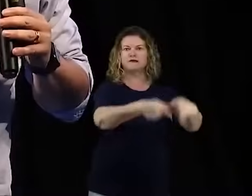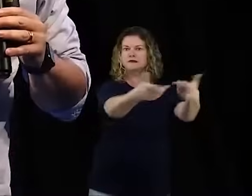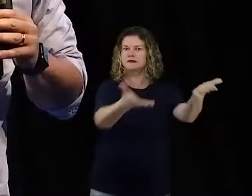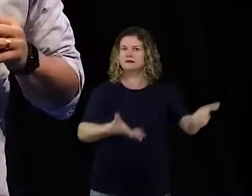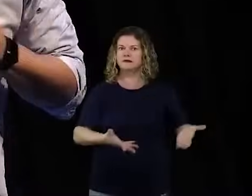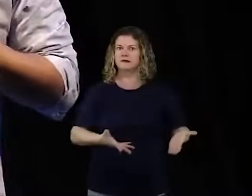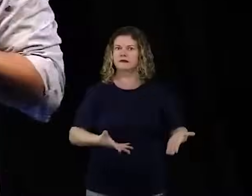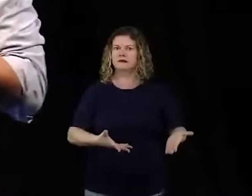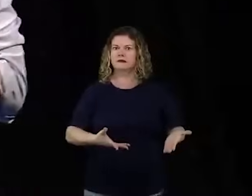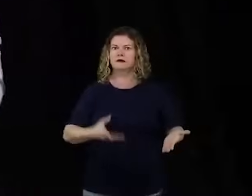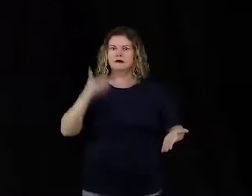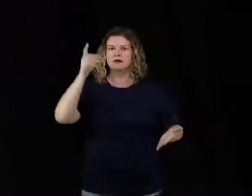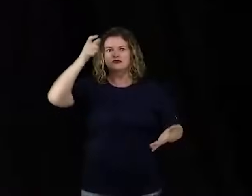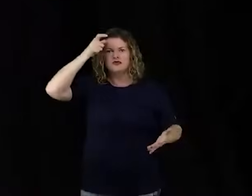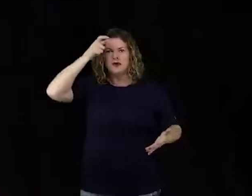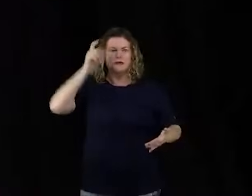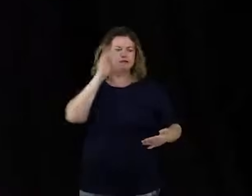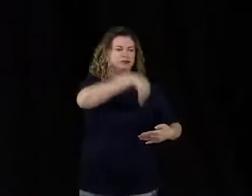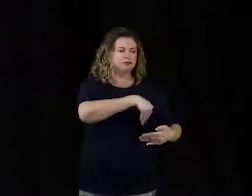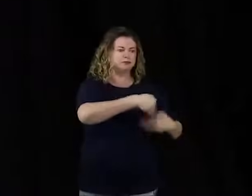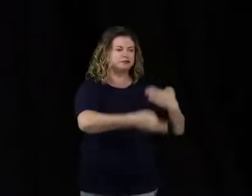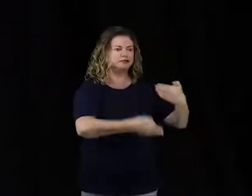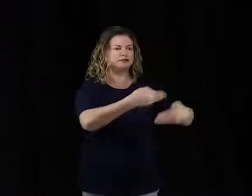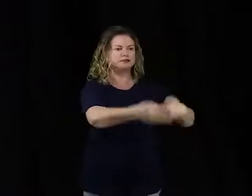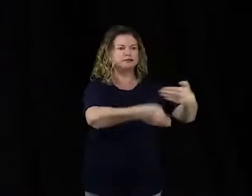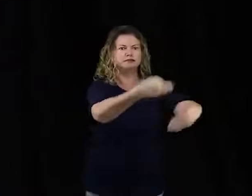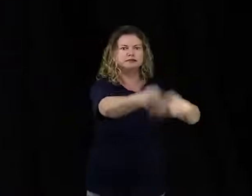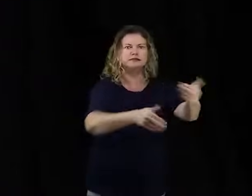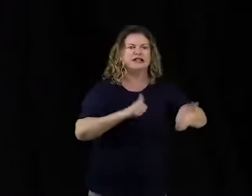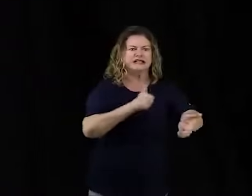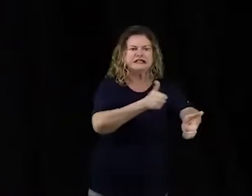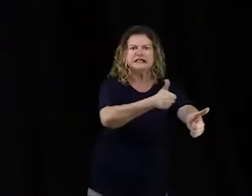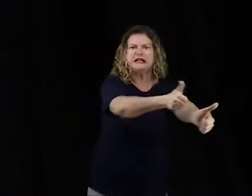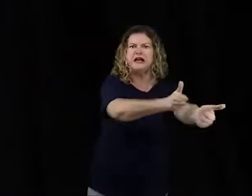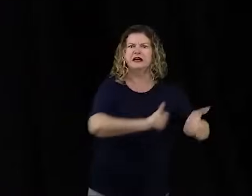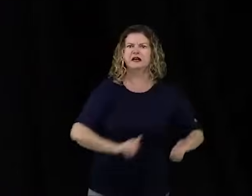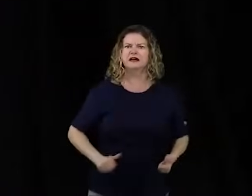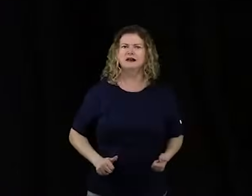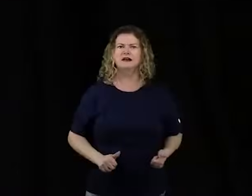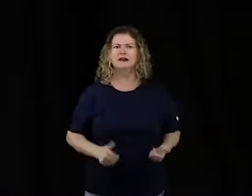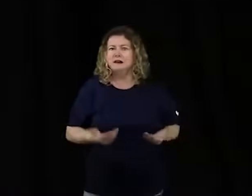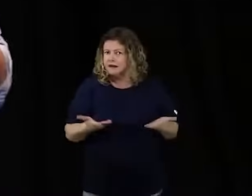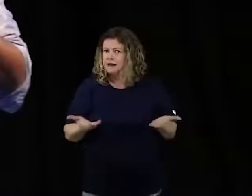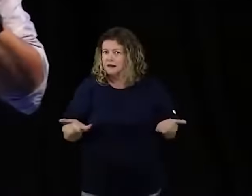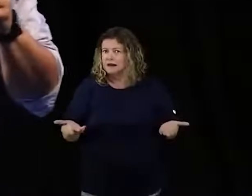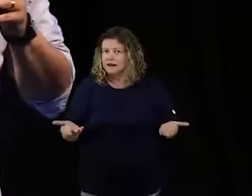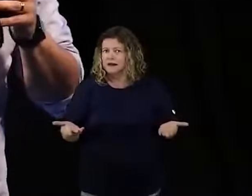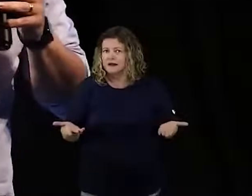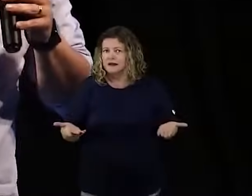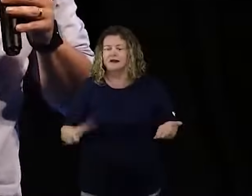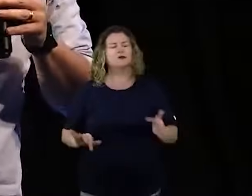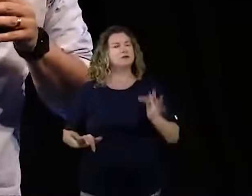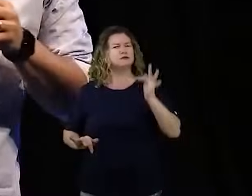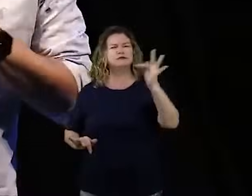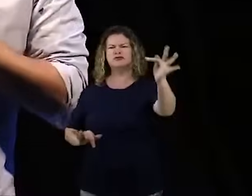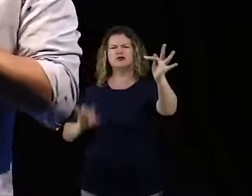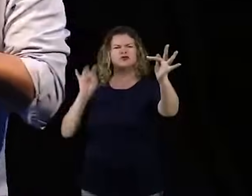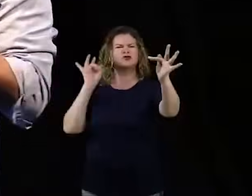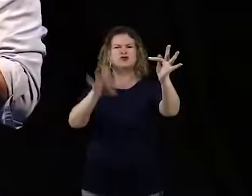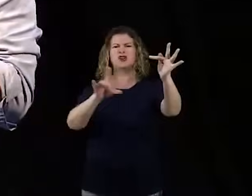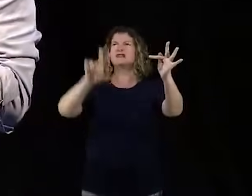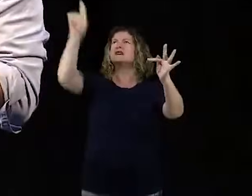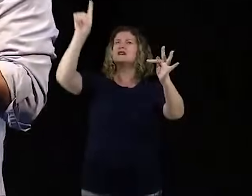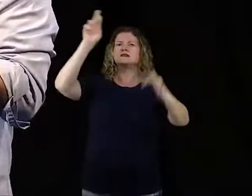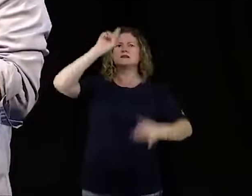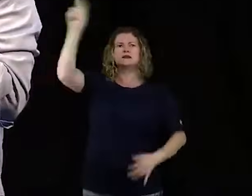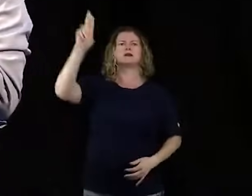pecado familiar já já leu isso é Bíblia mas do futuro do Futuro só o senhor não